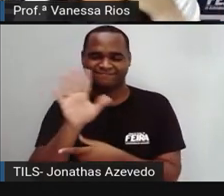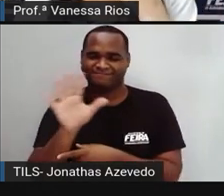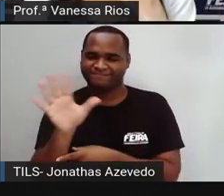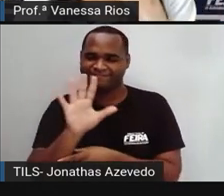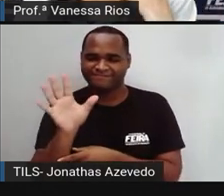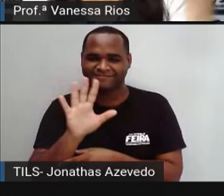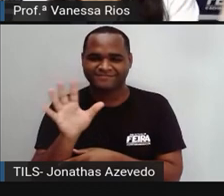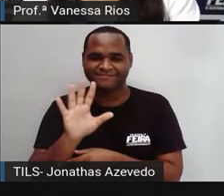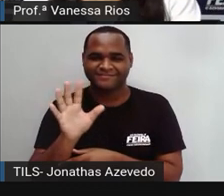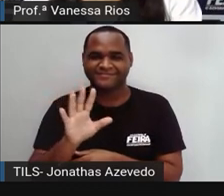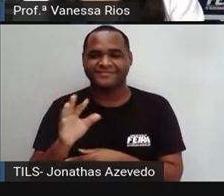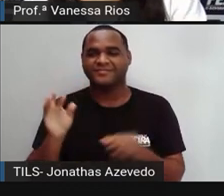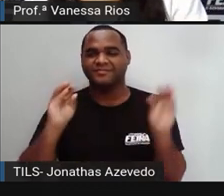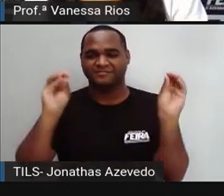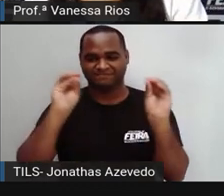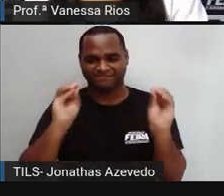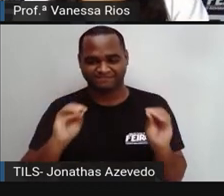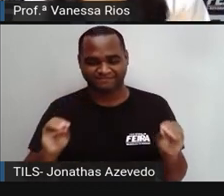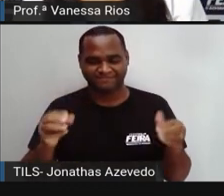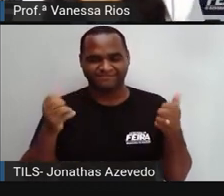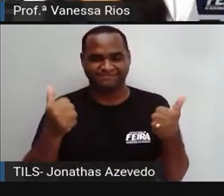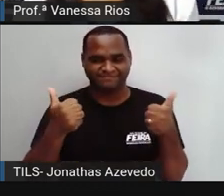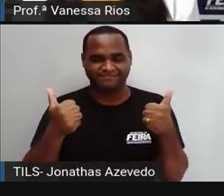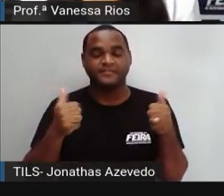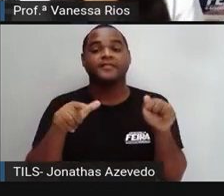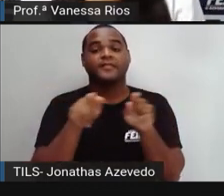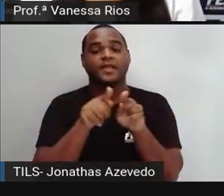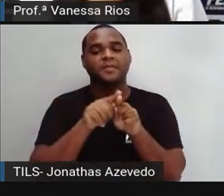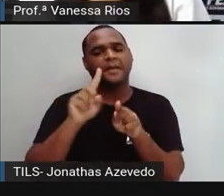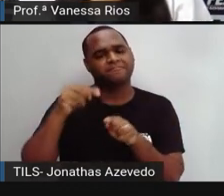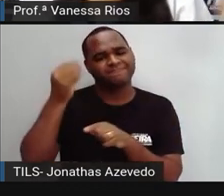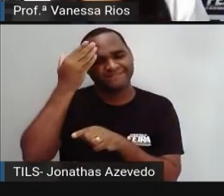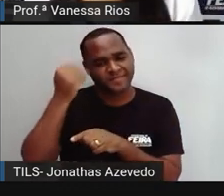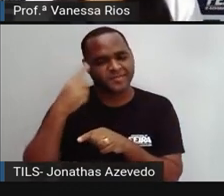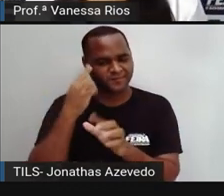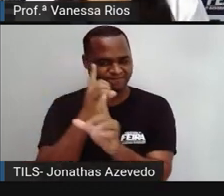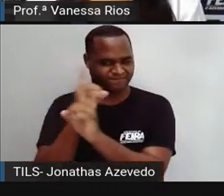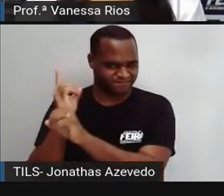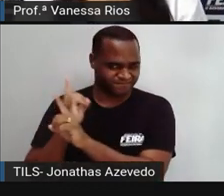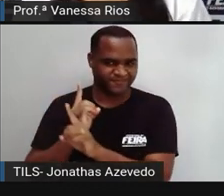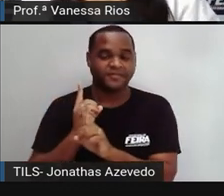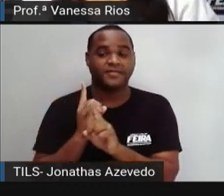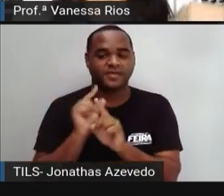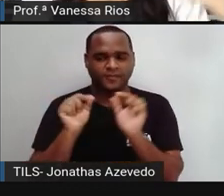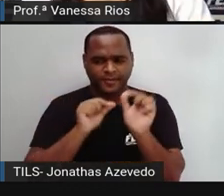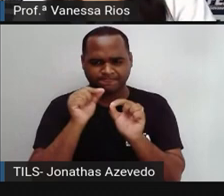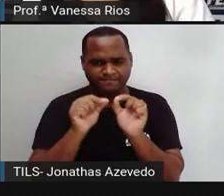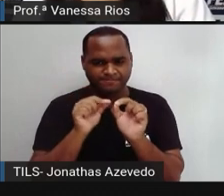tchau, ó, muitos beijos. E aí, quem sabe a gente se encontra aí, não é?